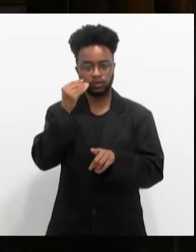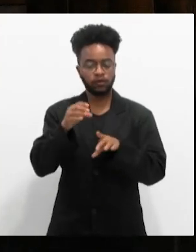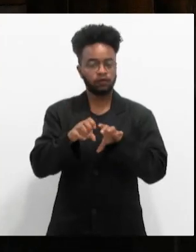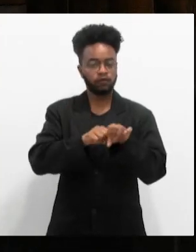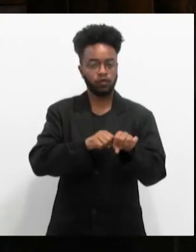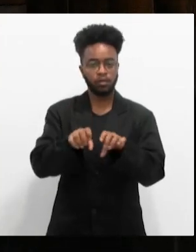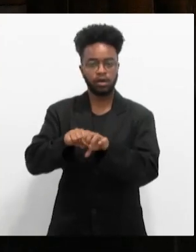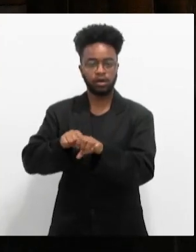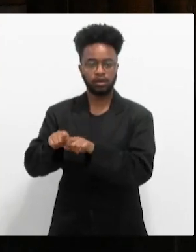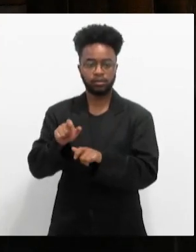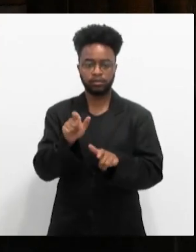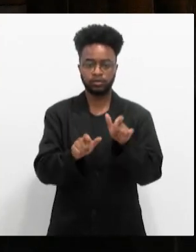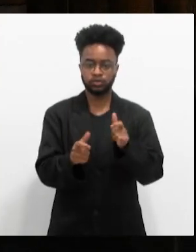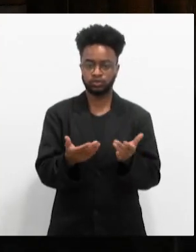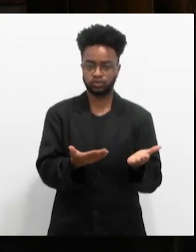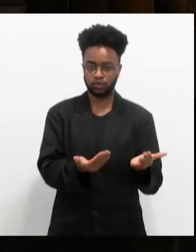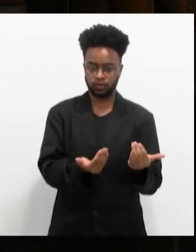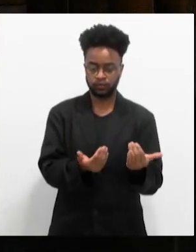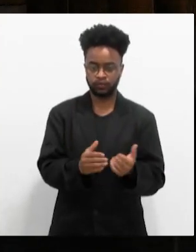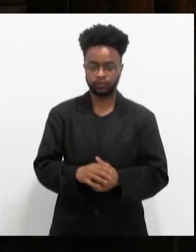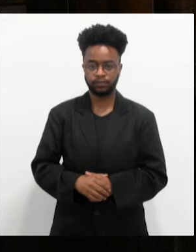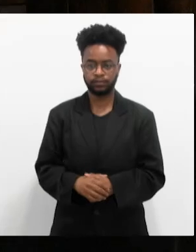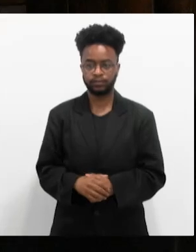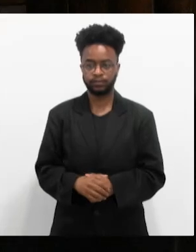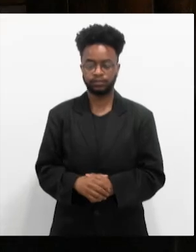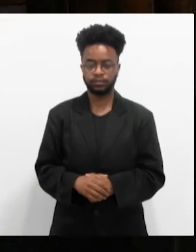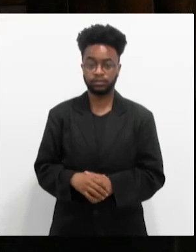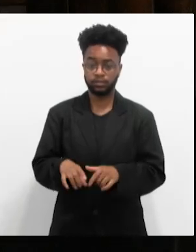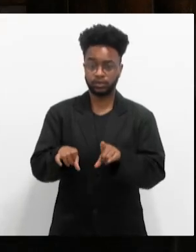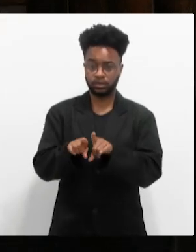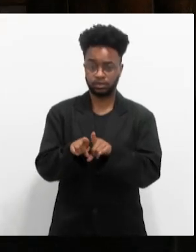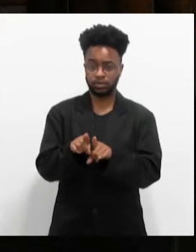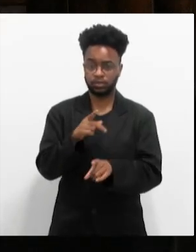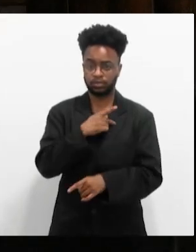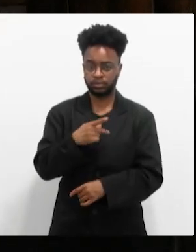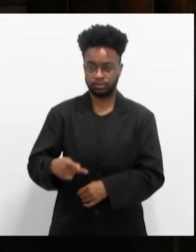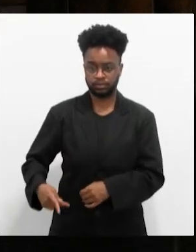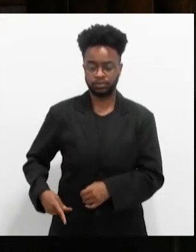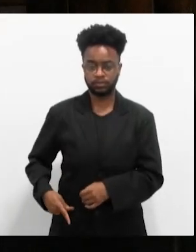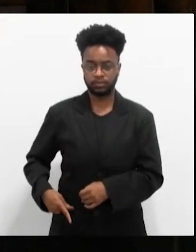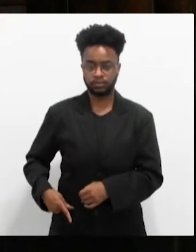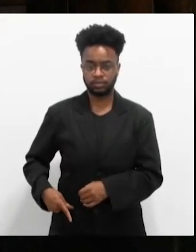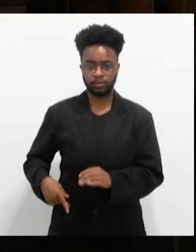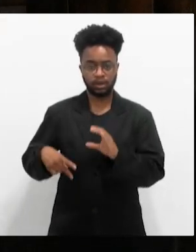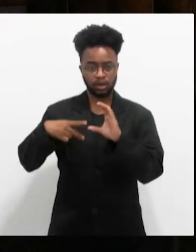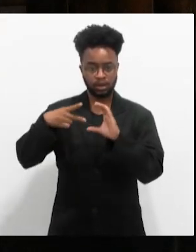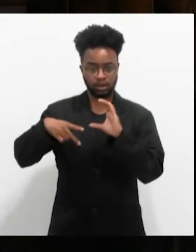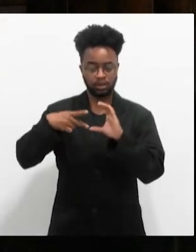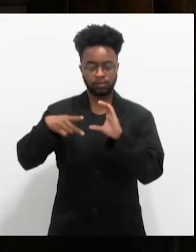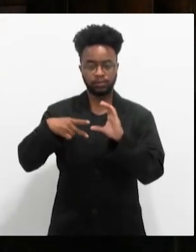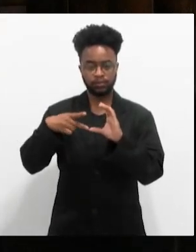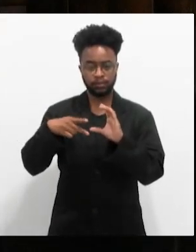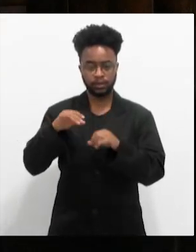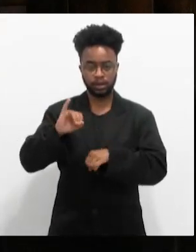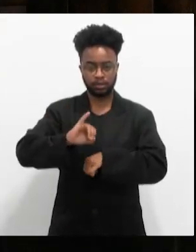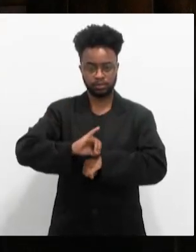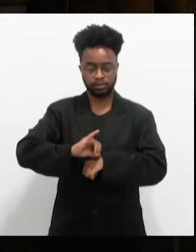quadros jovens, inclusive o próprio presidente da Câmara de Vereadores da